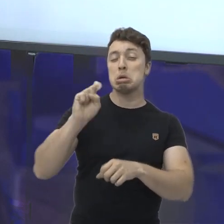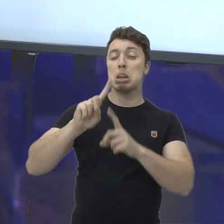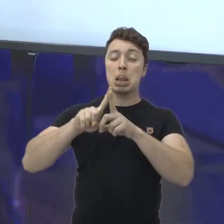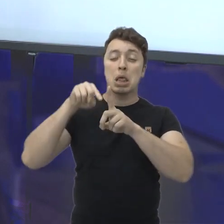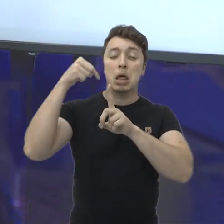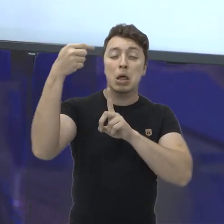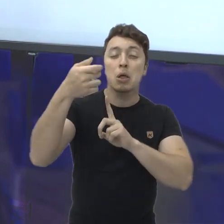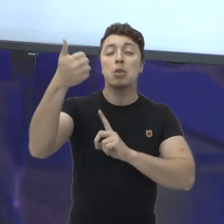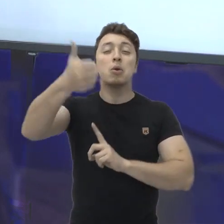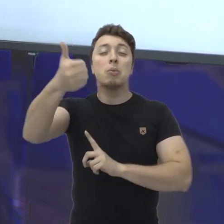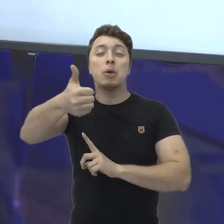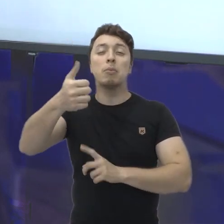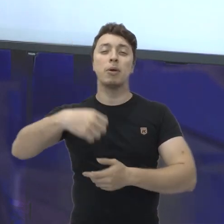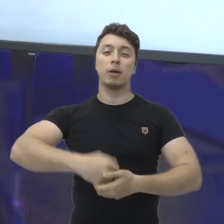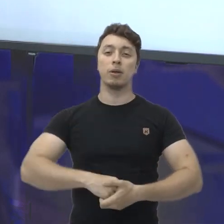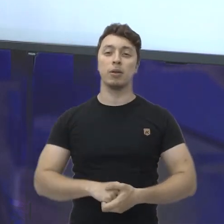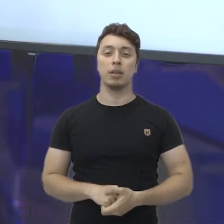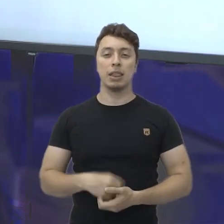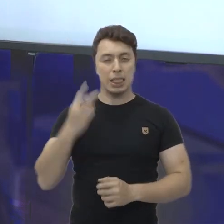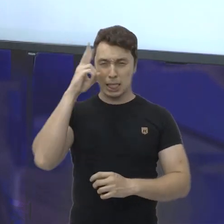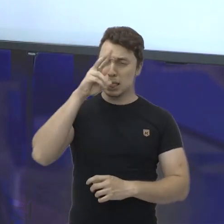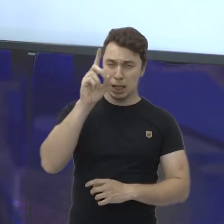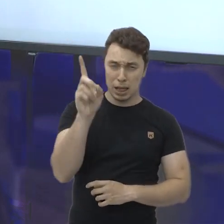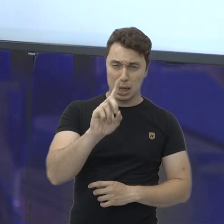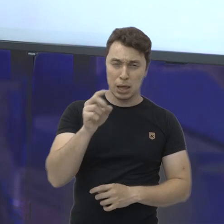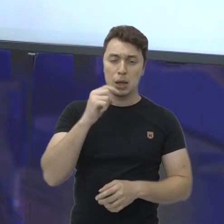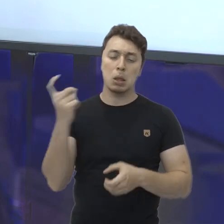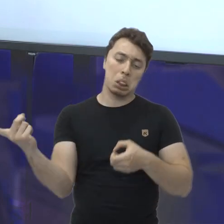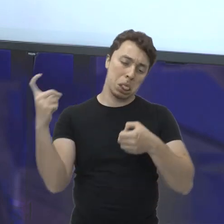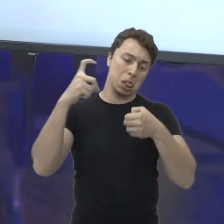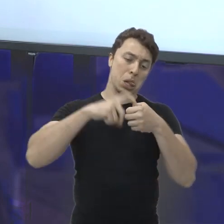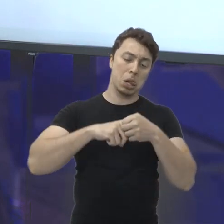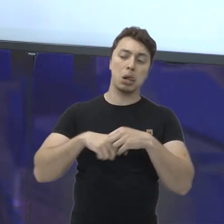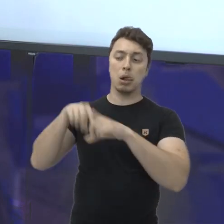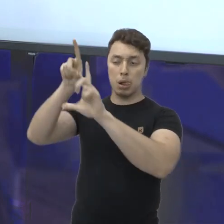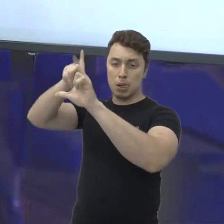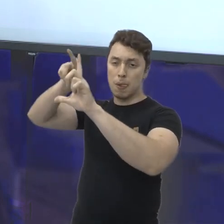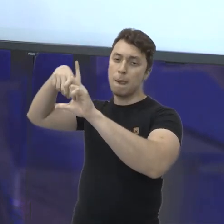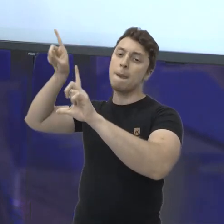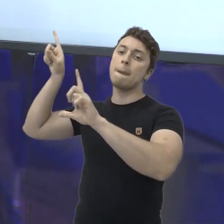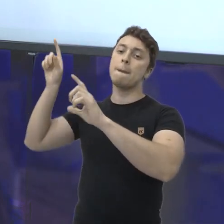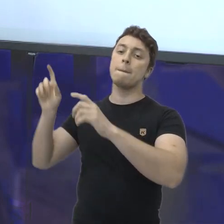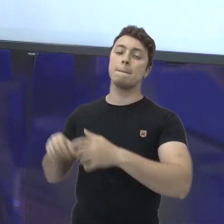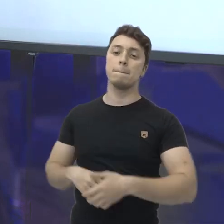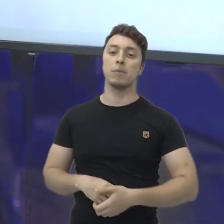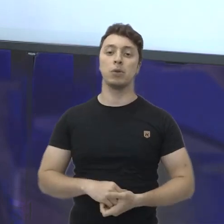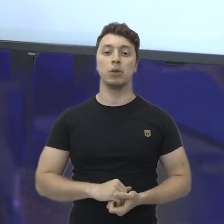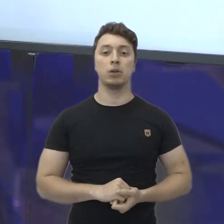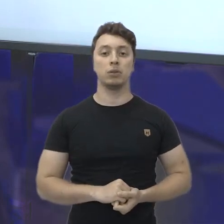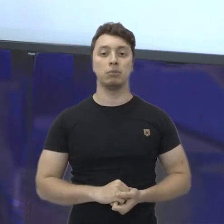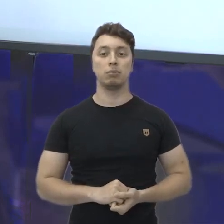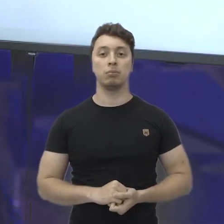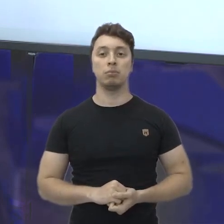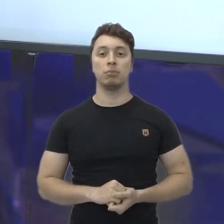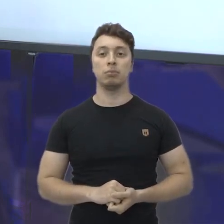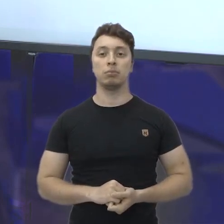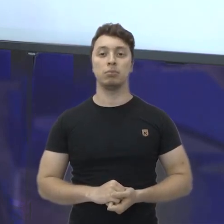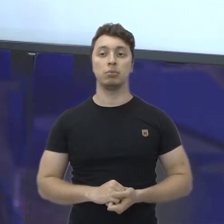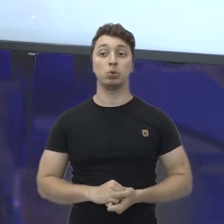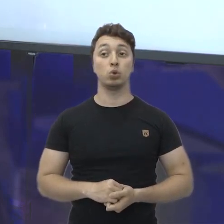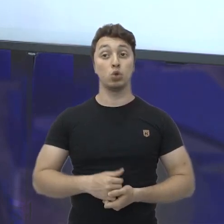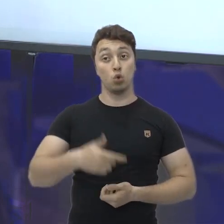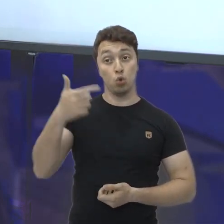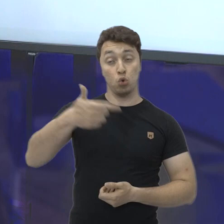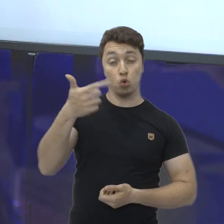primeiro colocado? Se você não lembra, volta lá na tabela novamente para observar. O